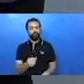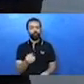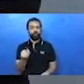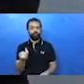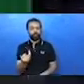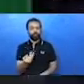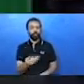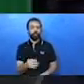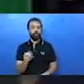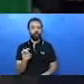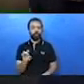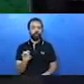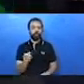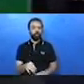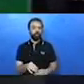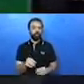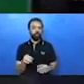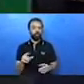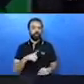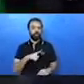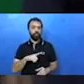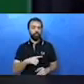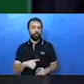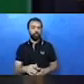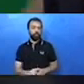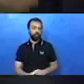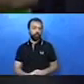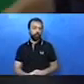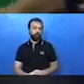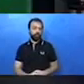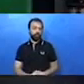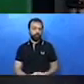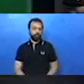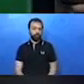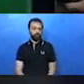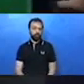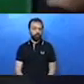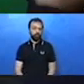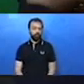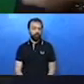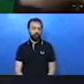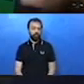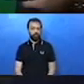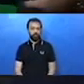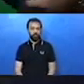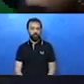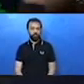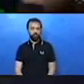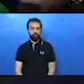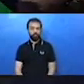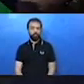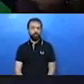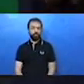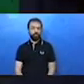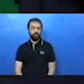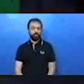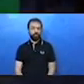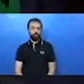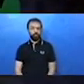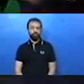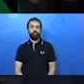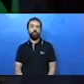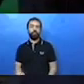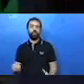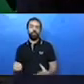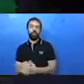ela traz. Lembra que a gente já pôs o Zé Carioca lá, ele veio falando? Cada vez que tem uma divisão, surge